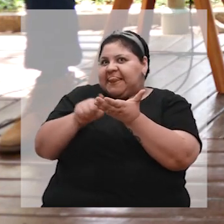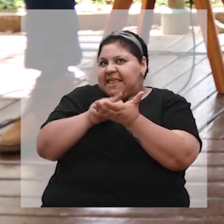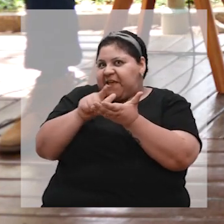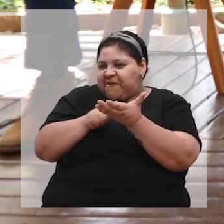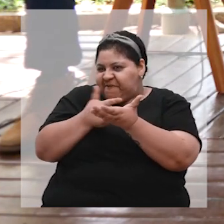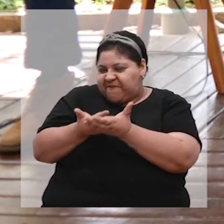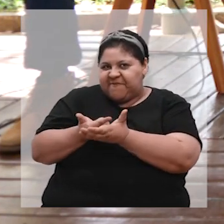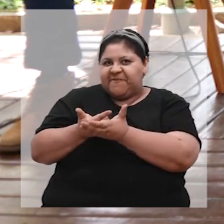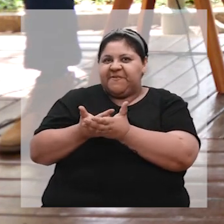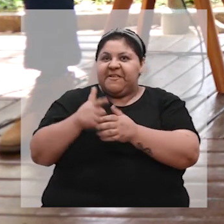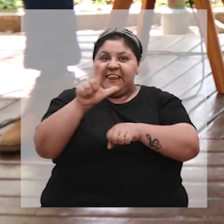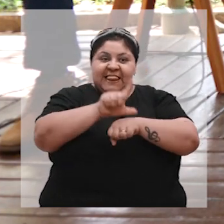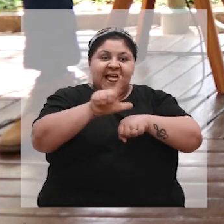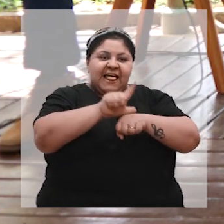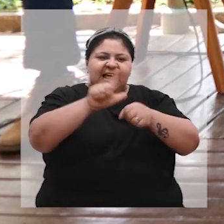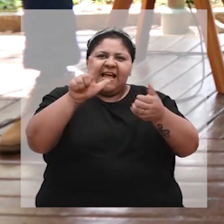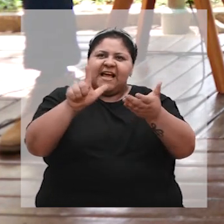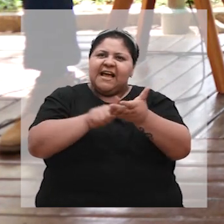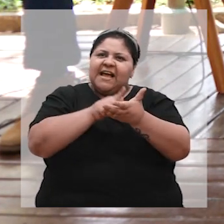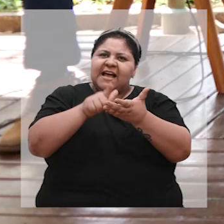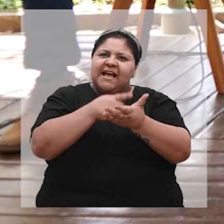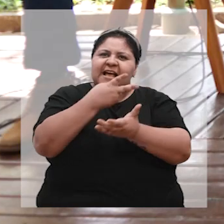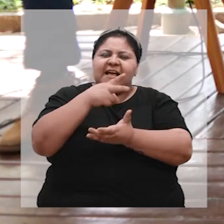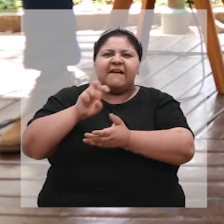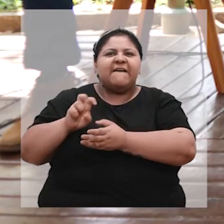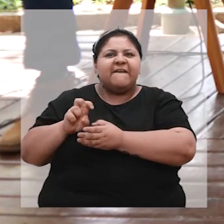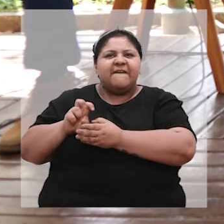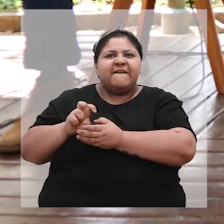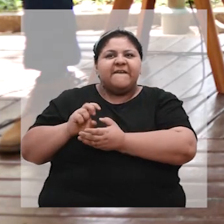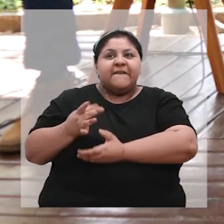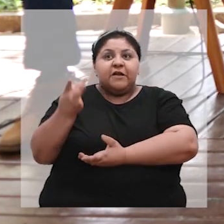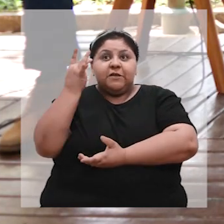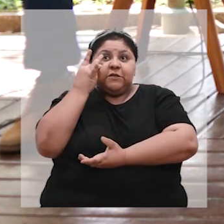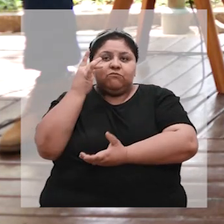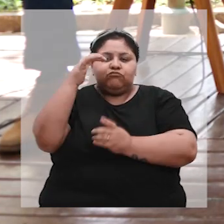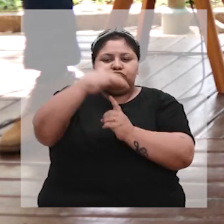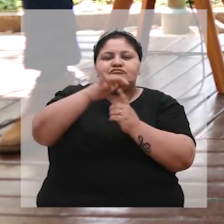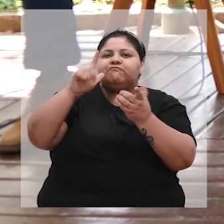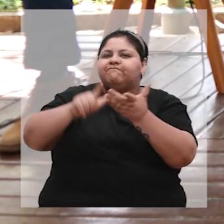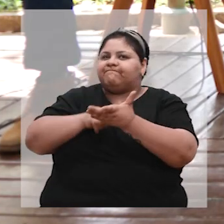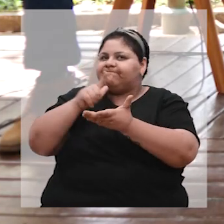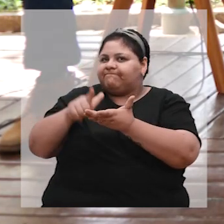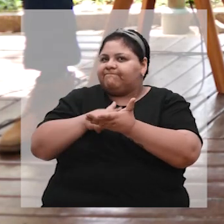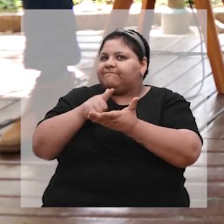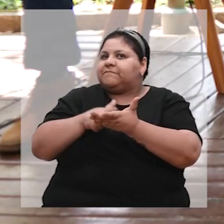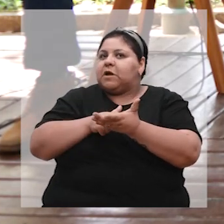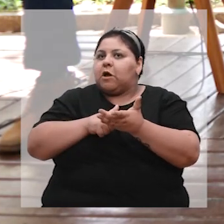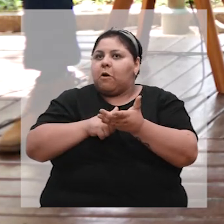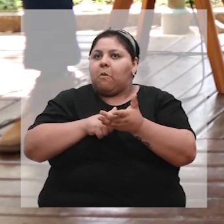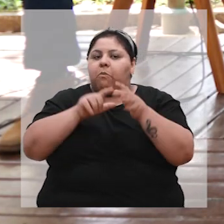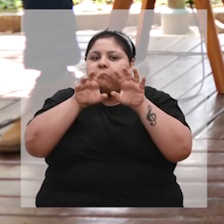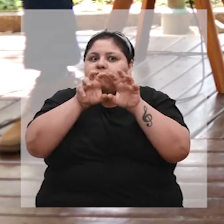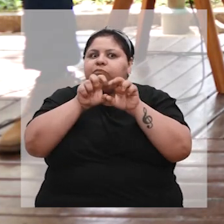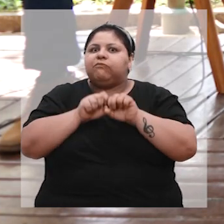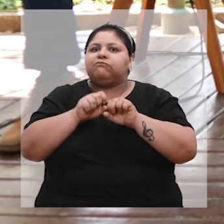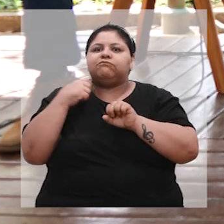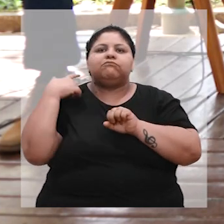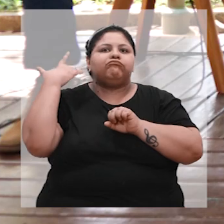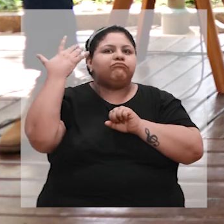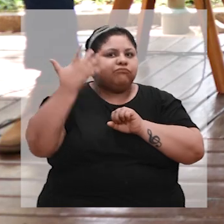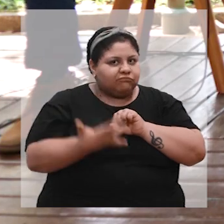na Livraria Clássica. 25 anos de presença na Feira do Livro é um testemunho